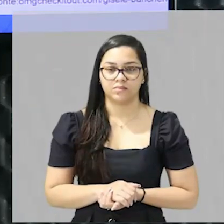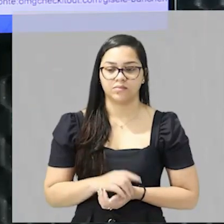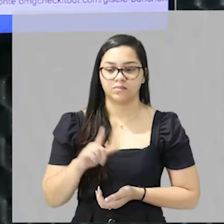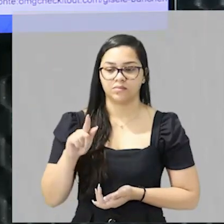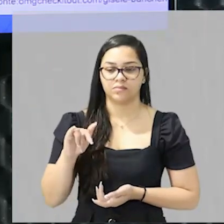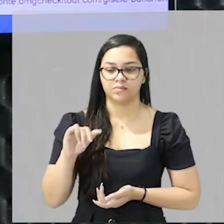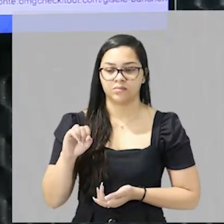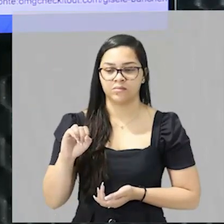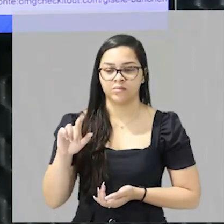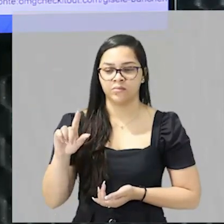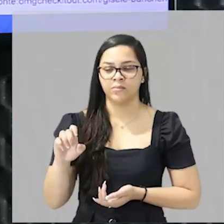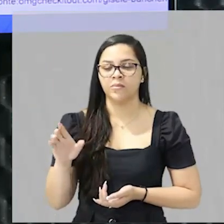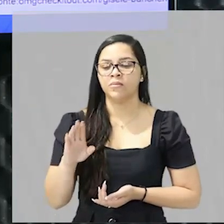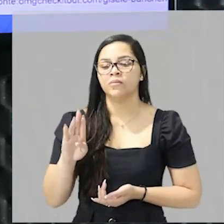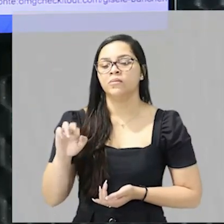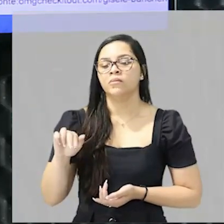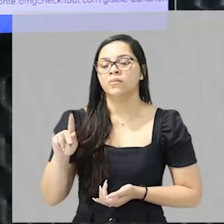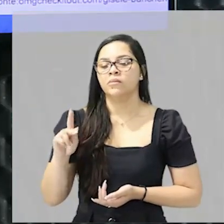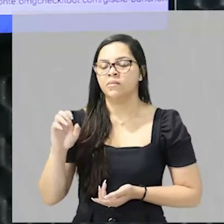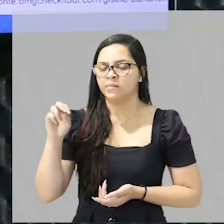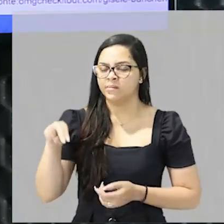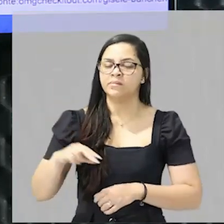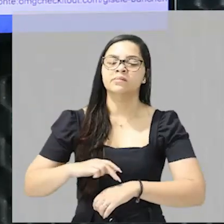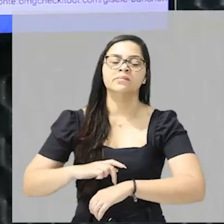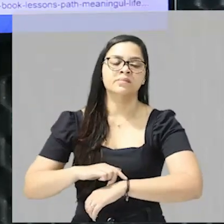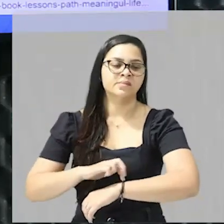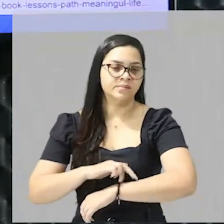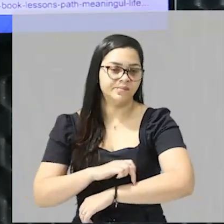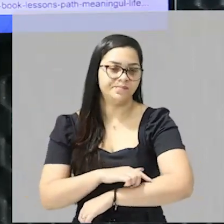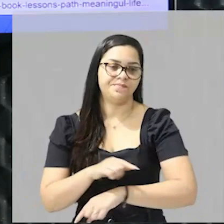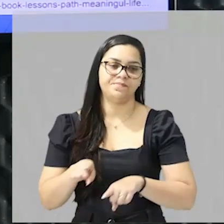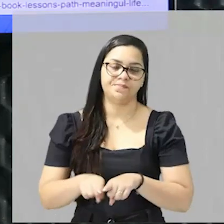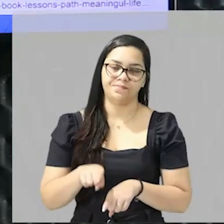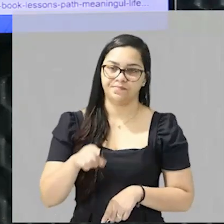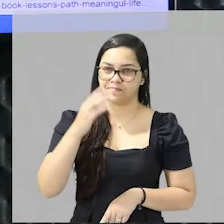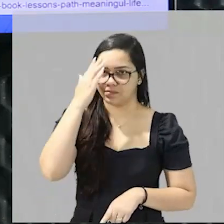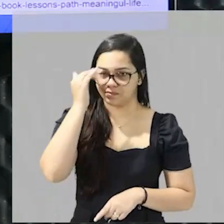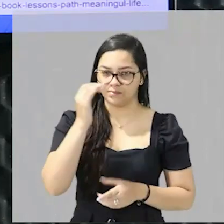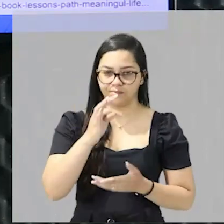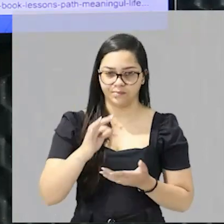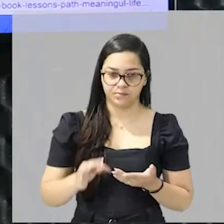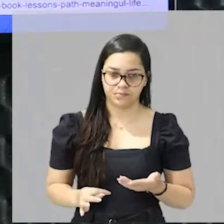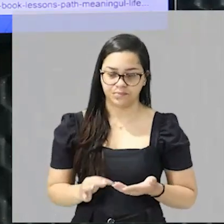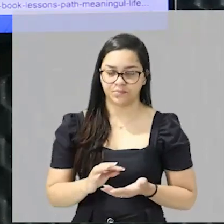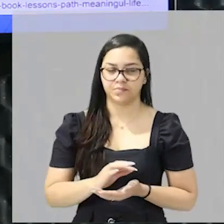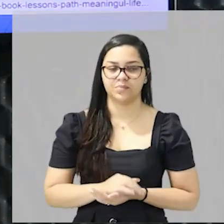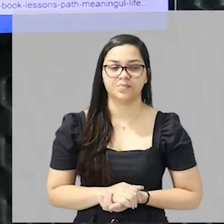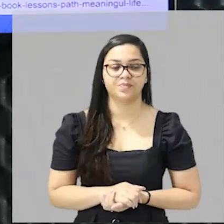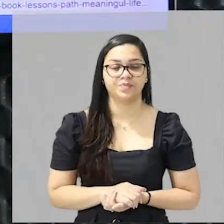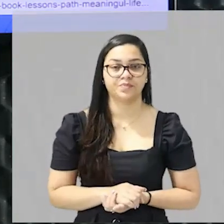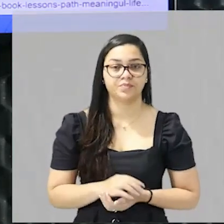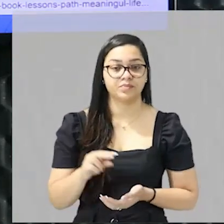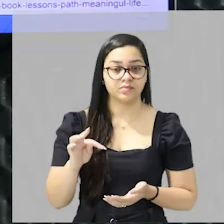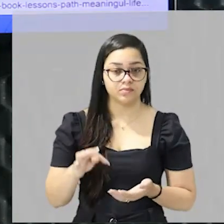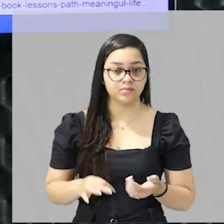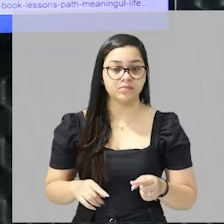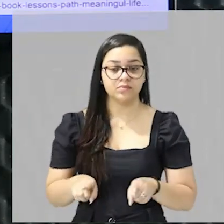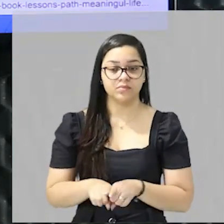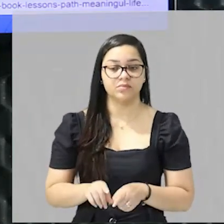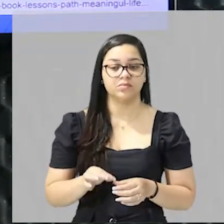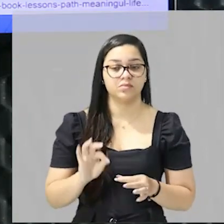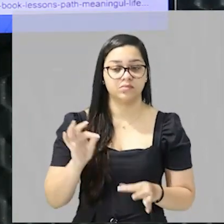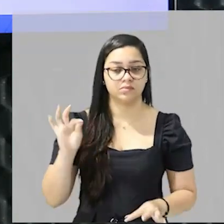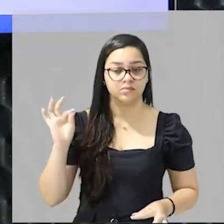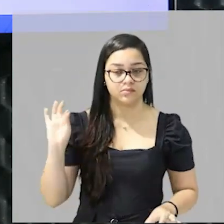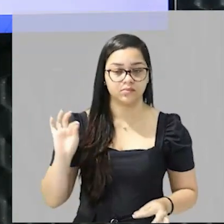modelo internacional. Supermodel Gisele Bündchen, você já identifica pelo texto além da imagem. É um texto também um pouquinho